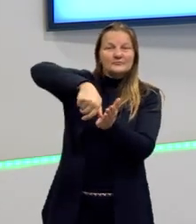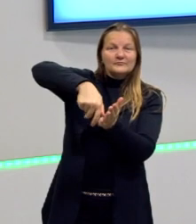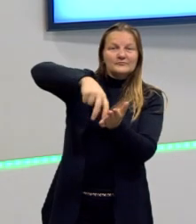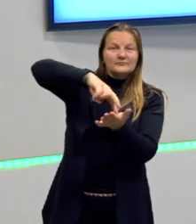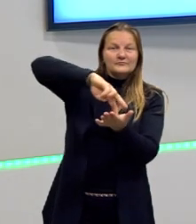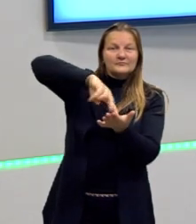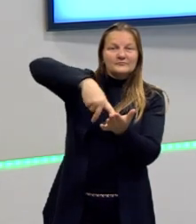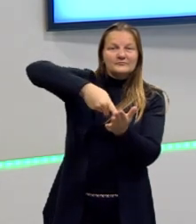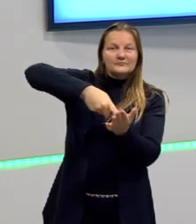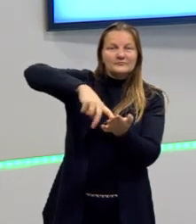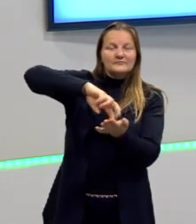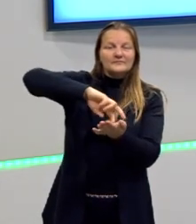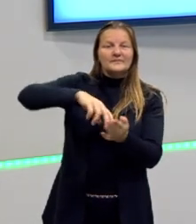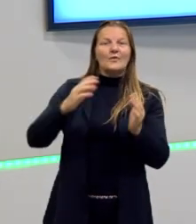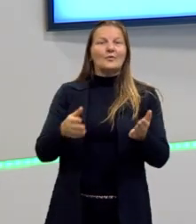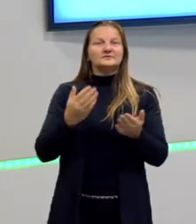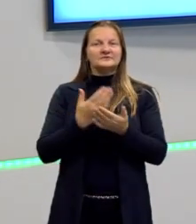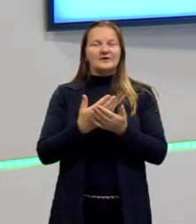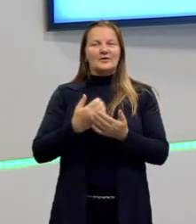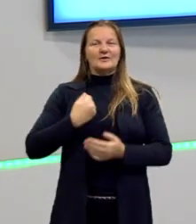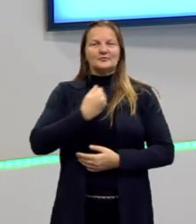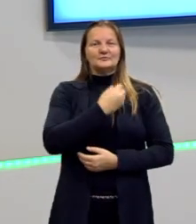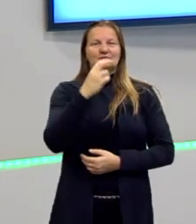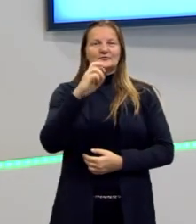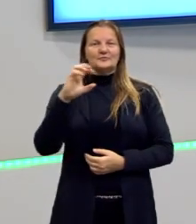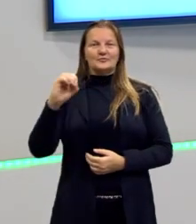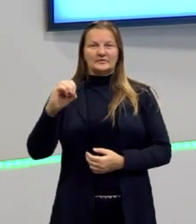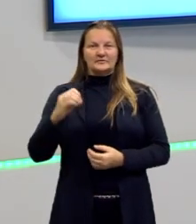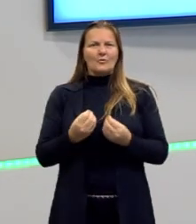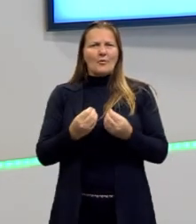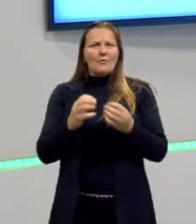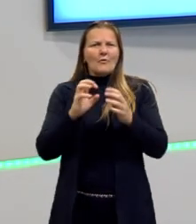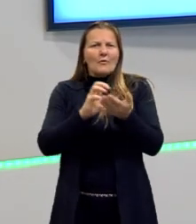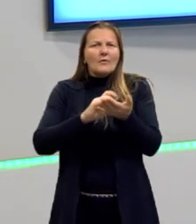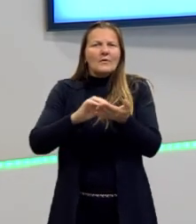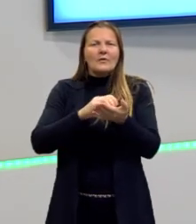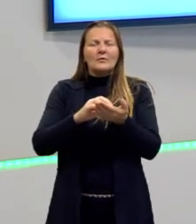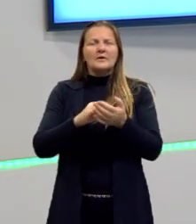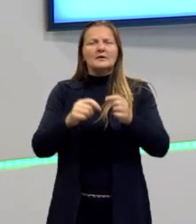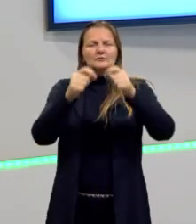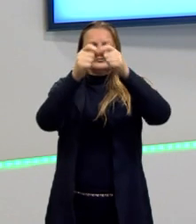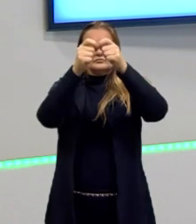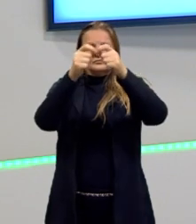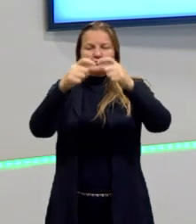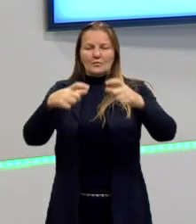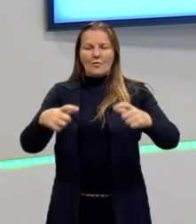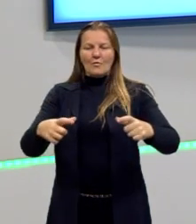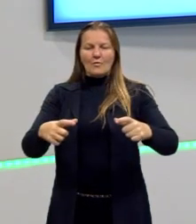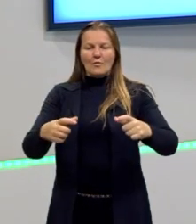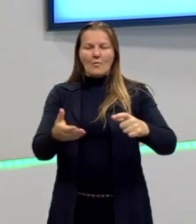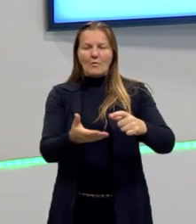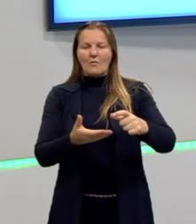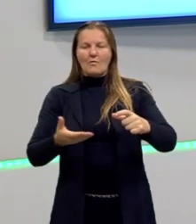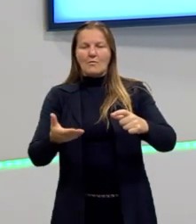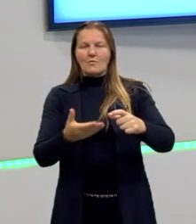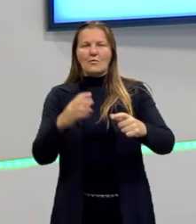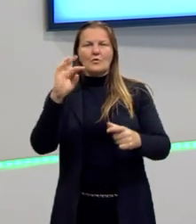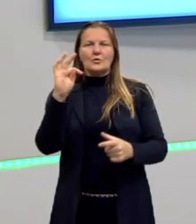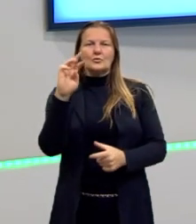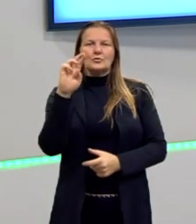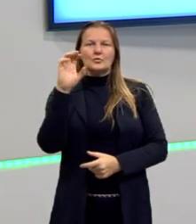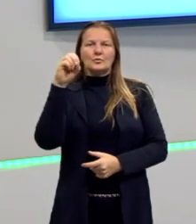número 50 Como calcular um tronco de cone você já ouviram falar em tronco de cone